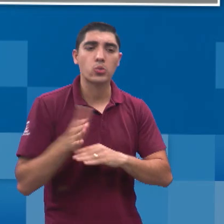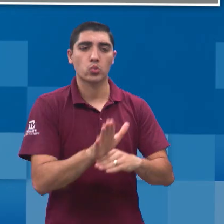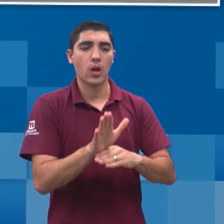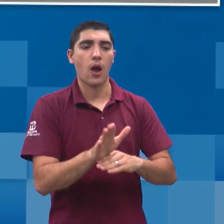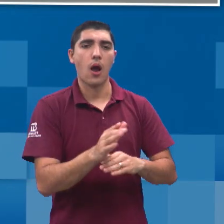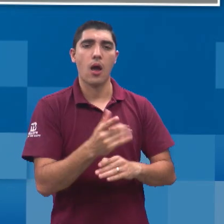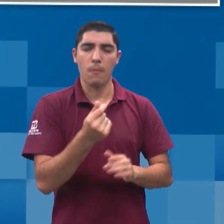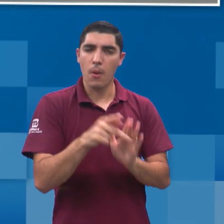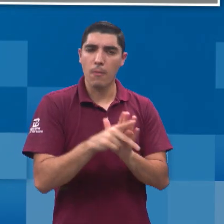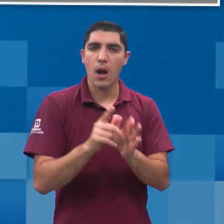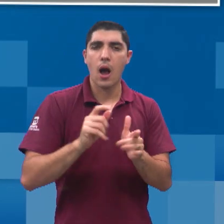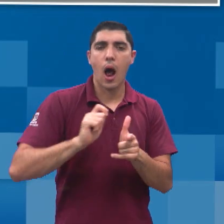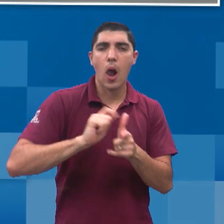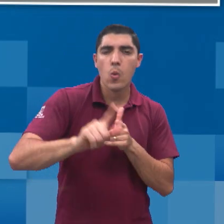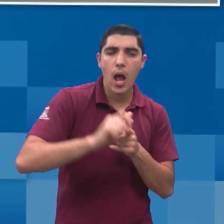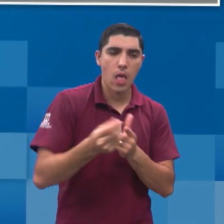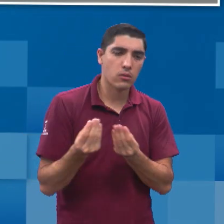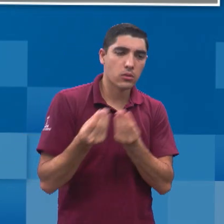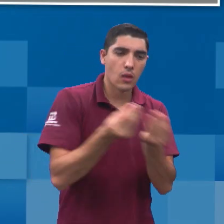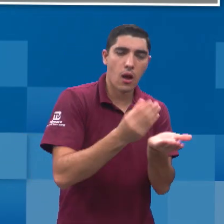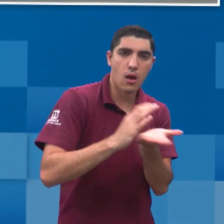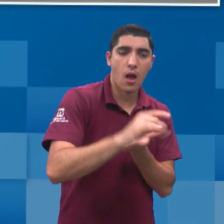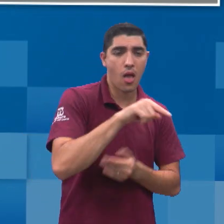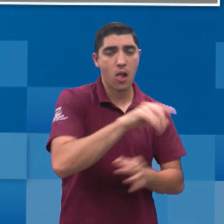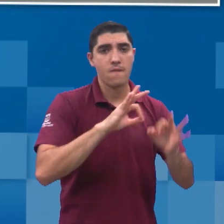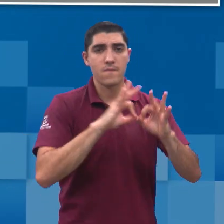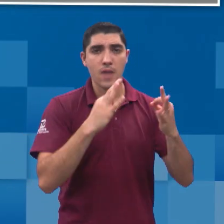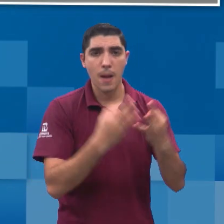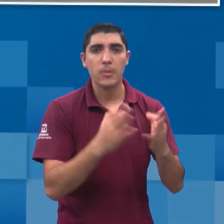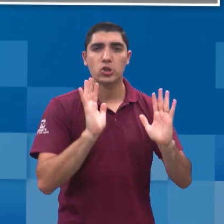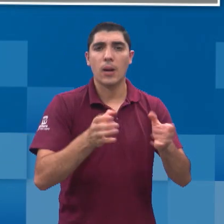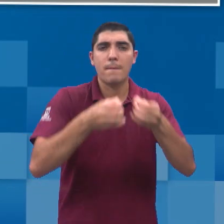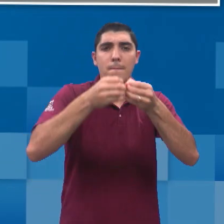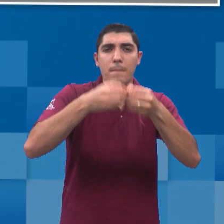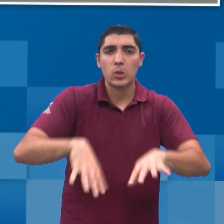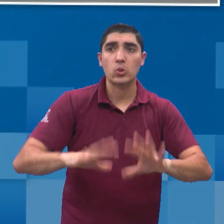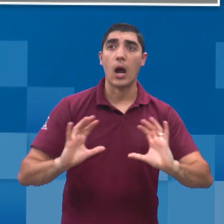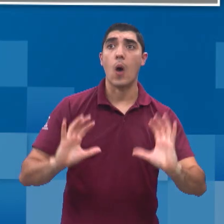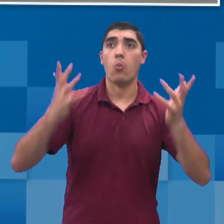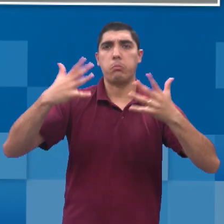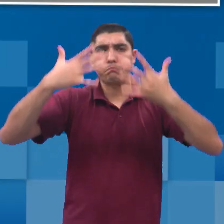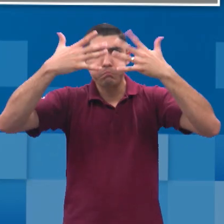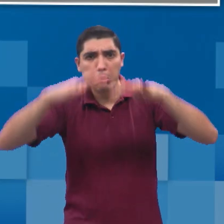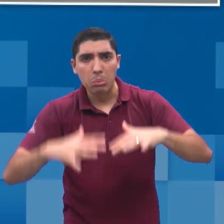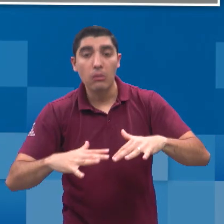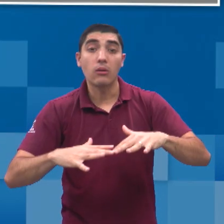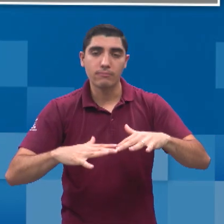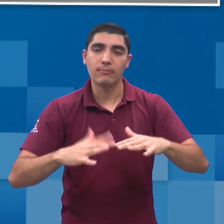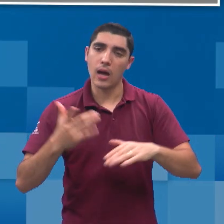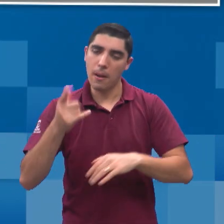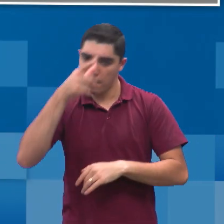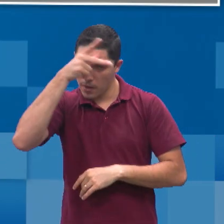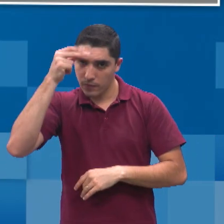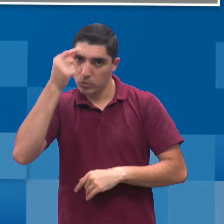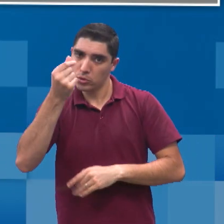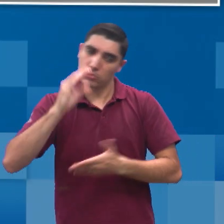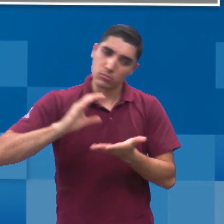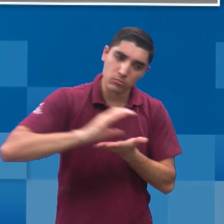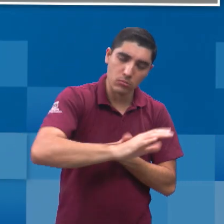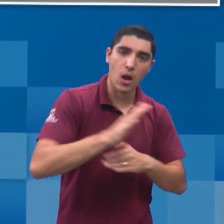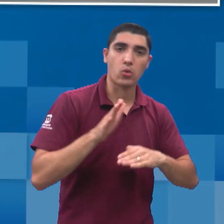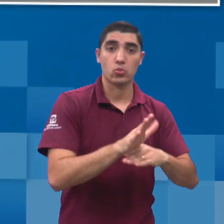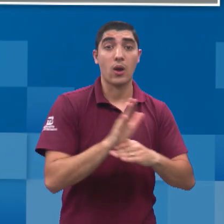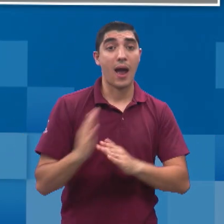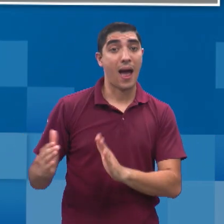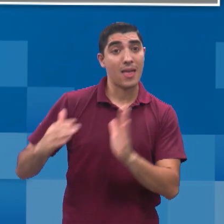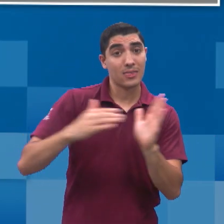aluguel emergencial às famílias atingidas por desastre no município de São José dos Campos e estabelece prazo máximo